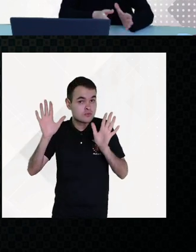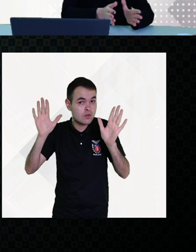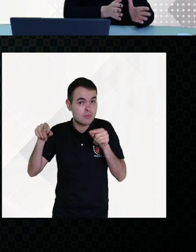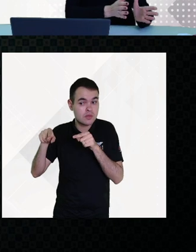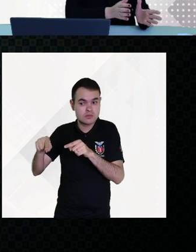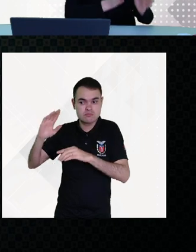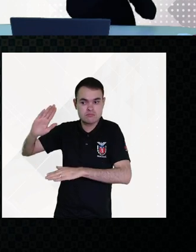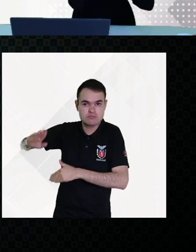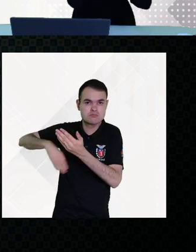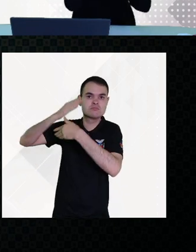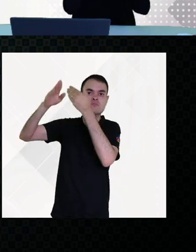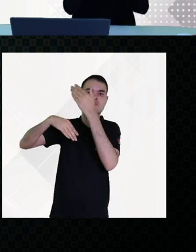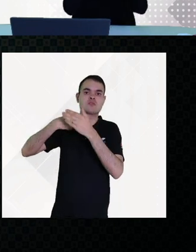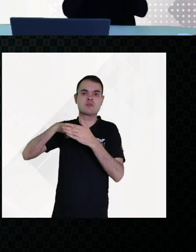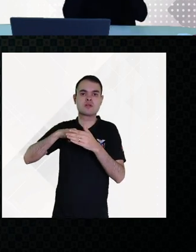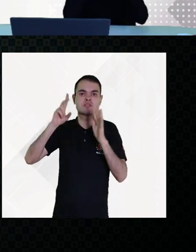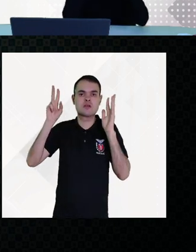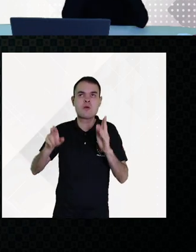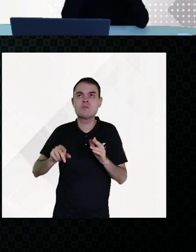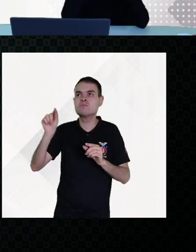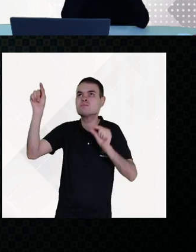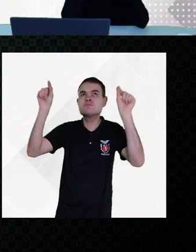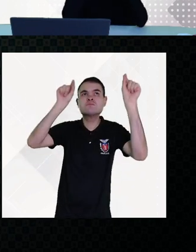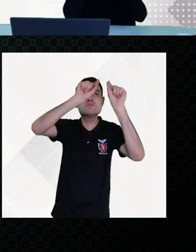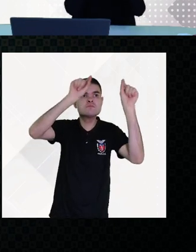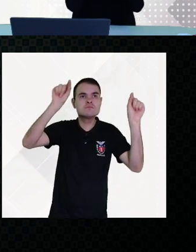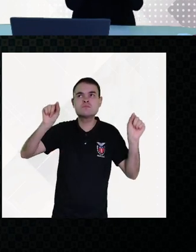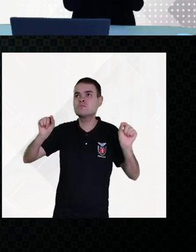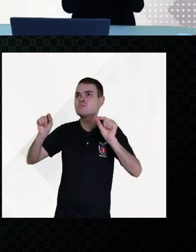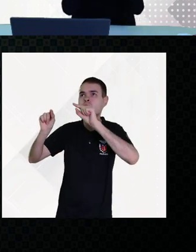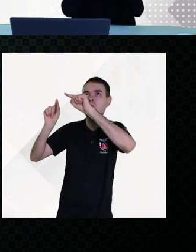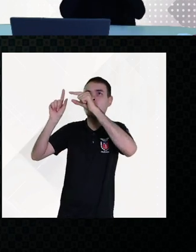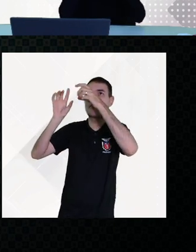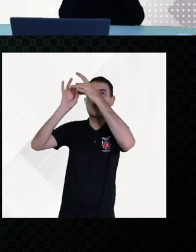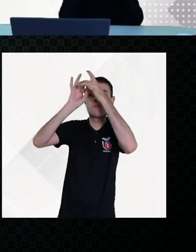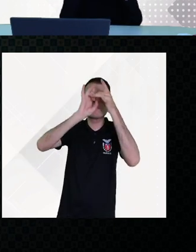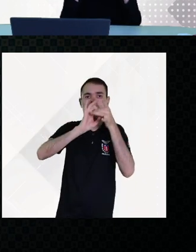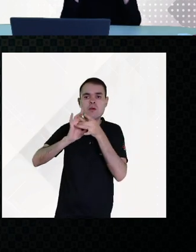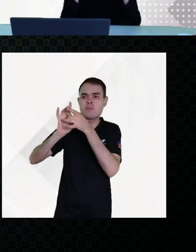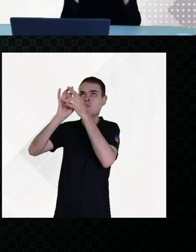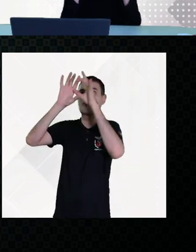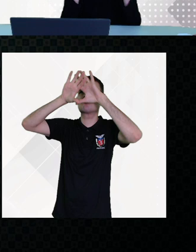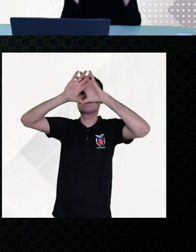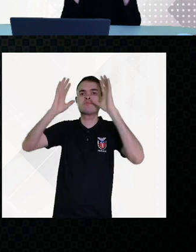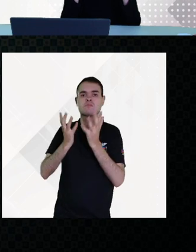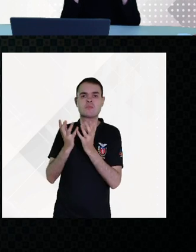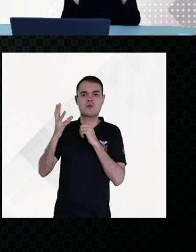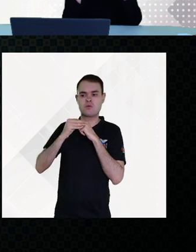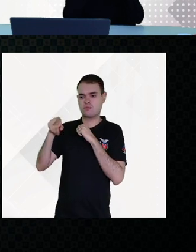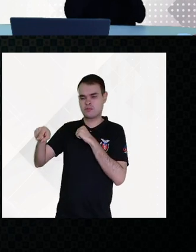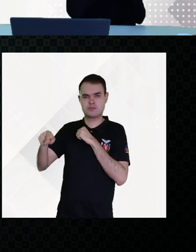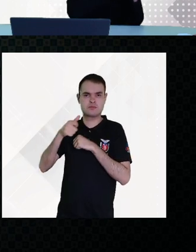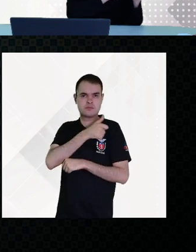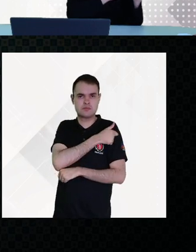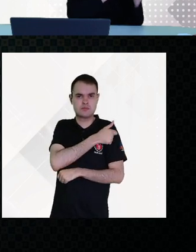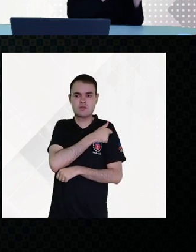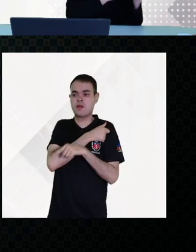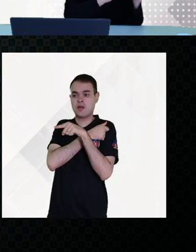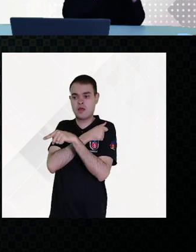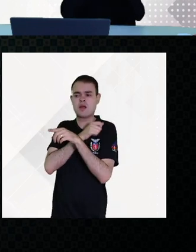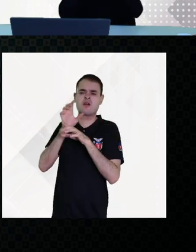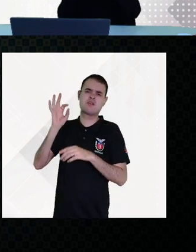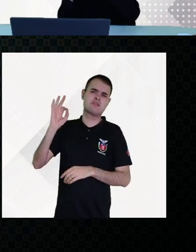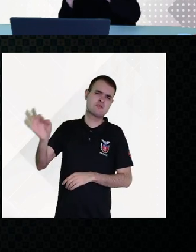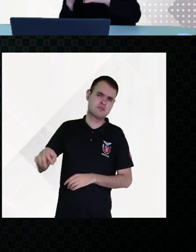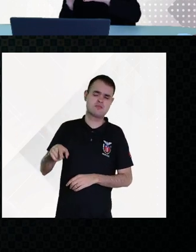que a gente faça um mapeamento, né? Um conhecimento desse nosso estudante. Ah, ele é assim mesmo.